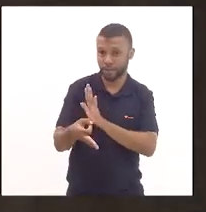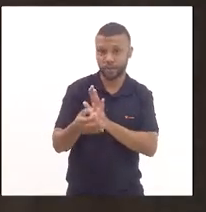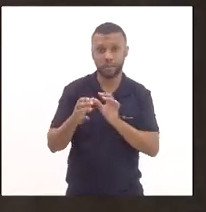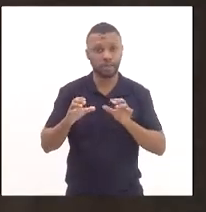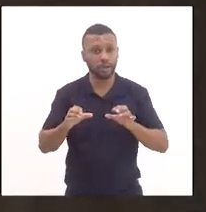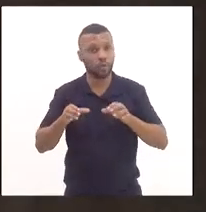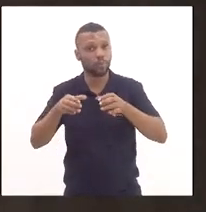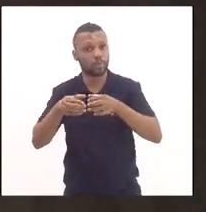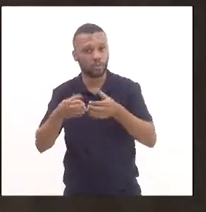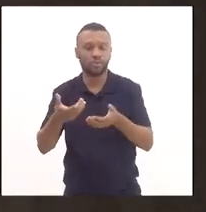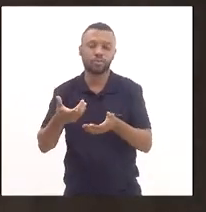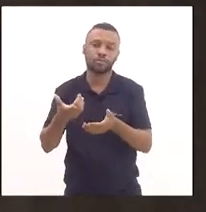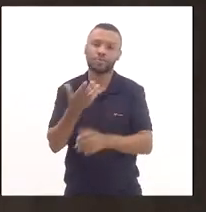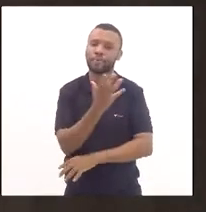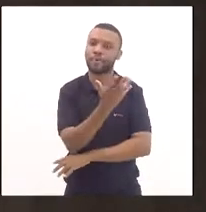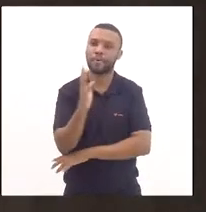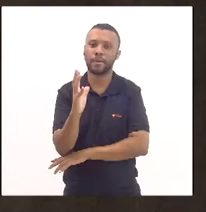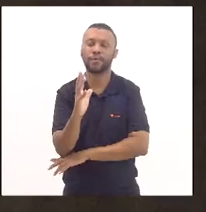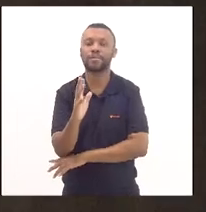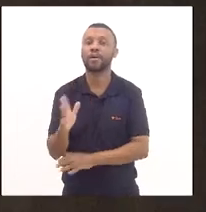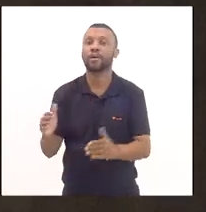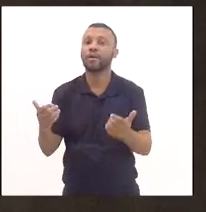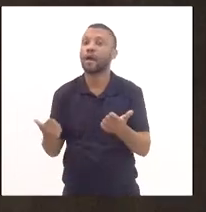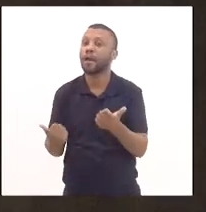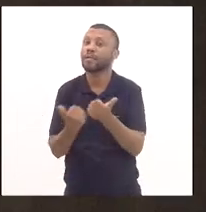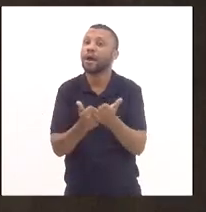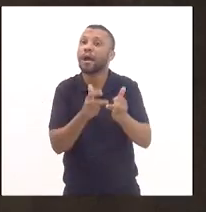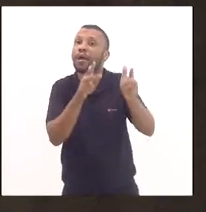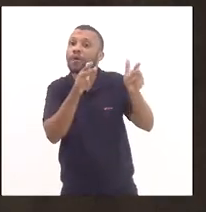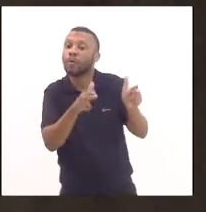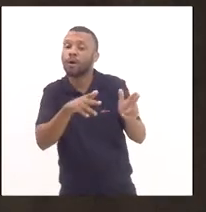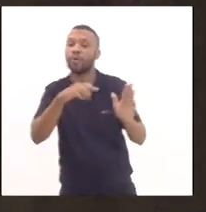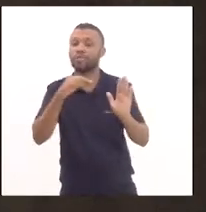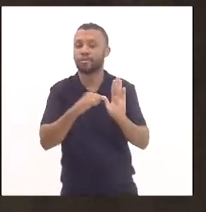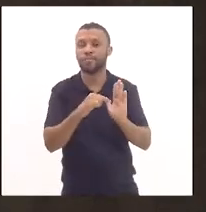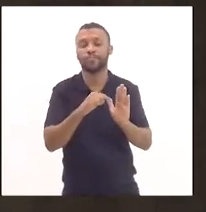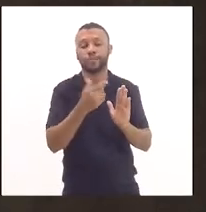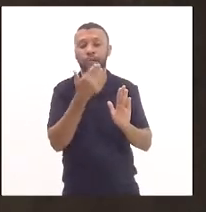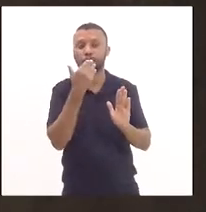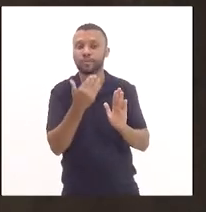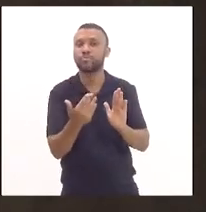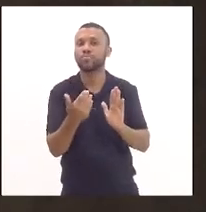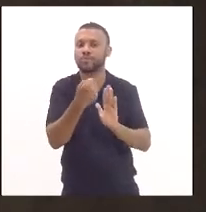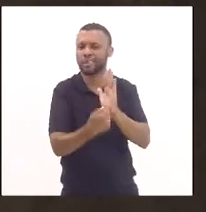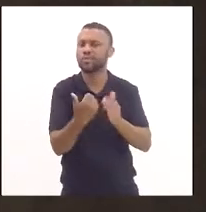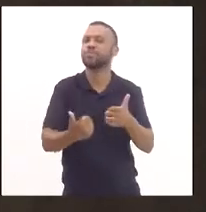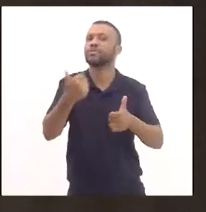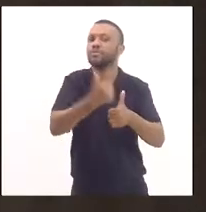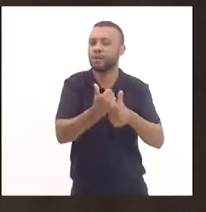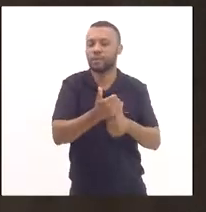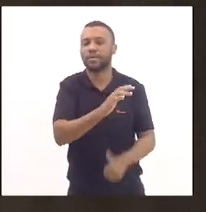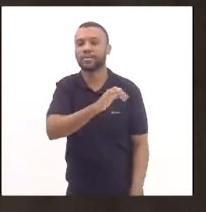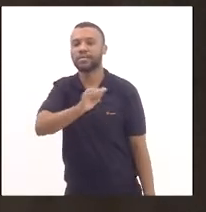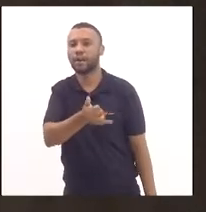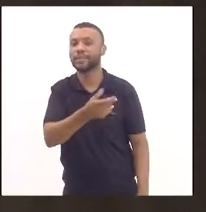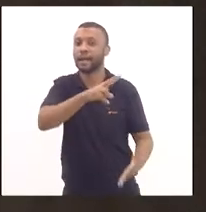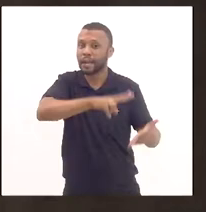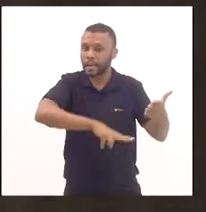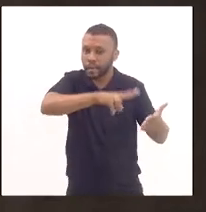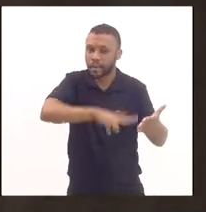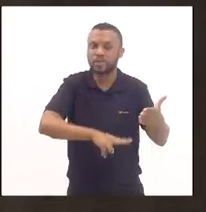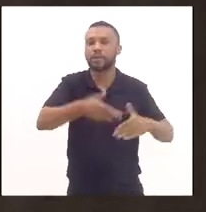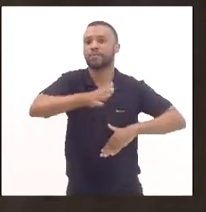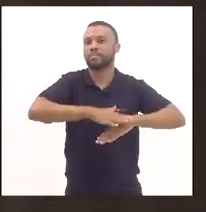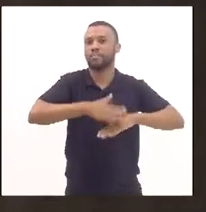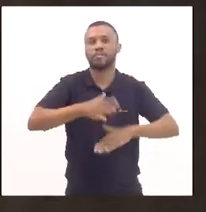Ambiente acompanha o substitutivo da CCJ, lida pelo